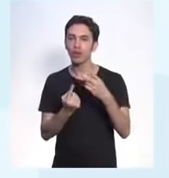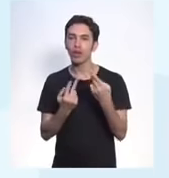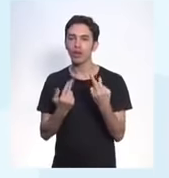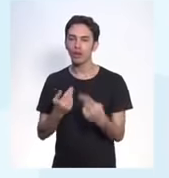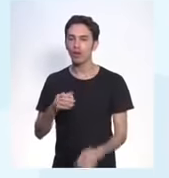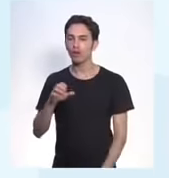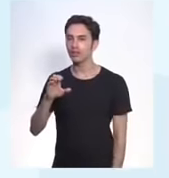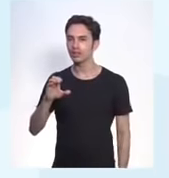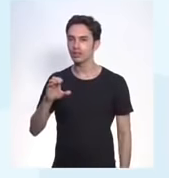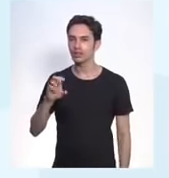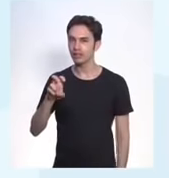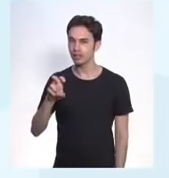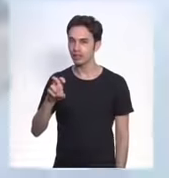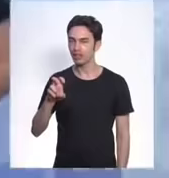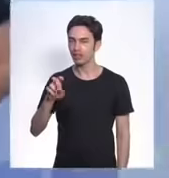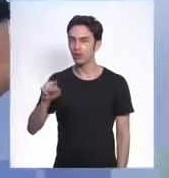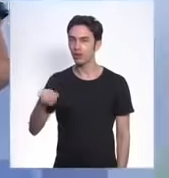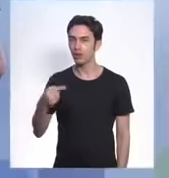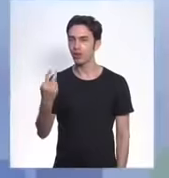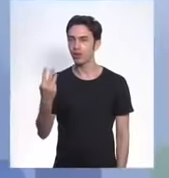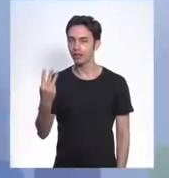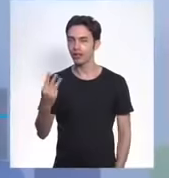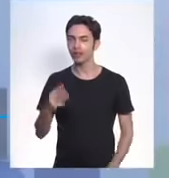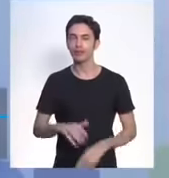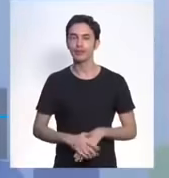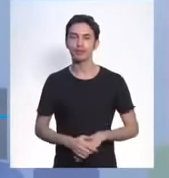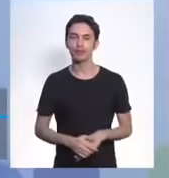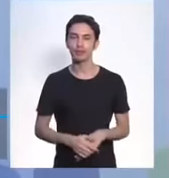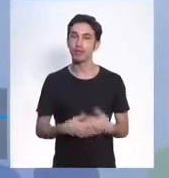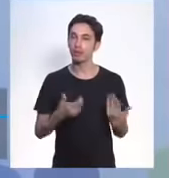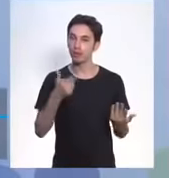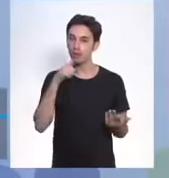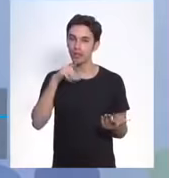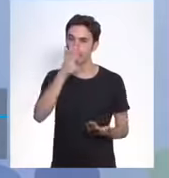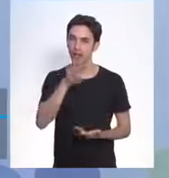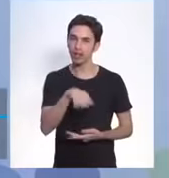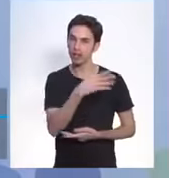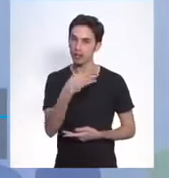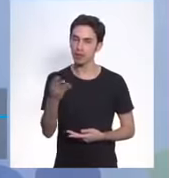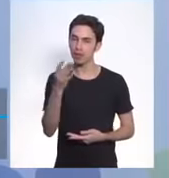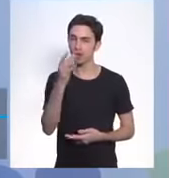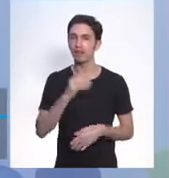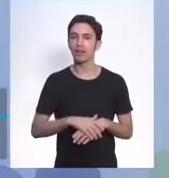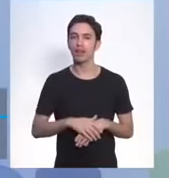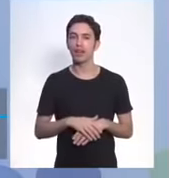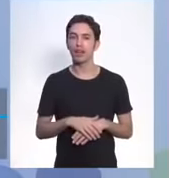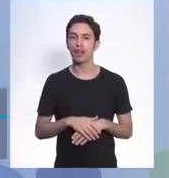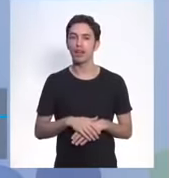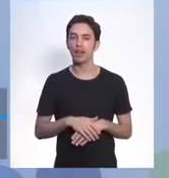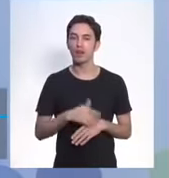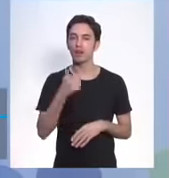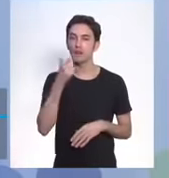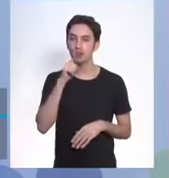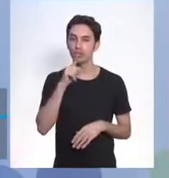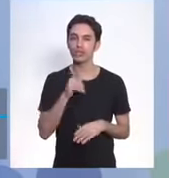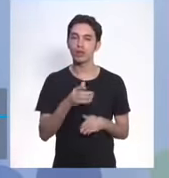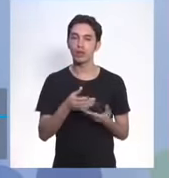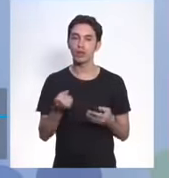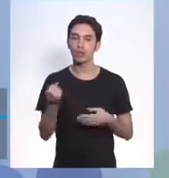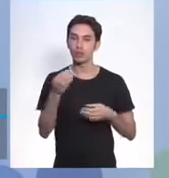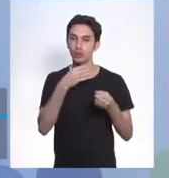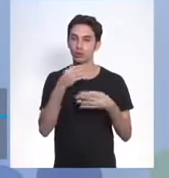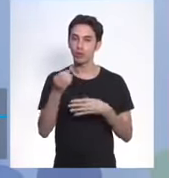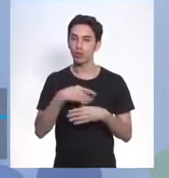último par ordenado então eu consegui montar isso vocês observarem eu consegui encontrar esses